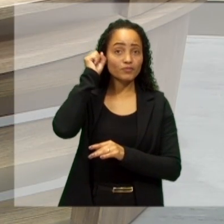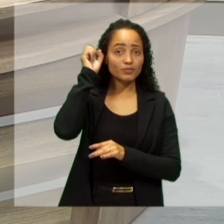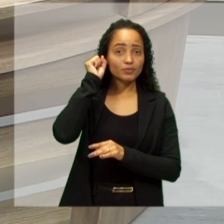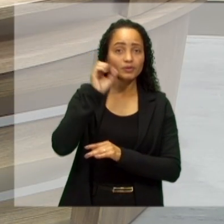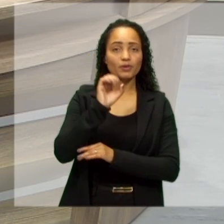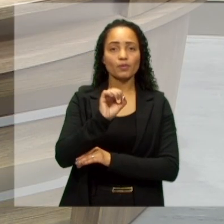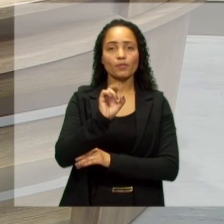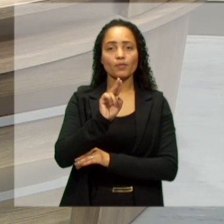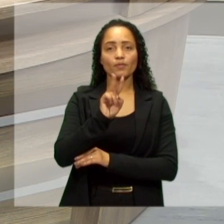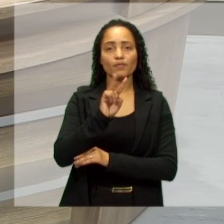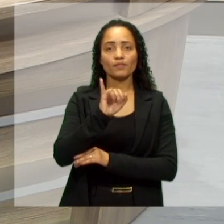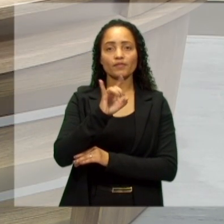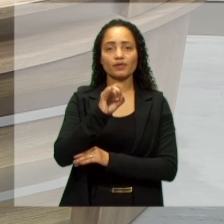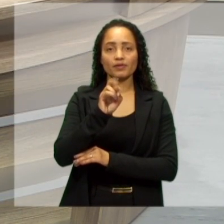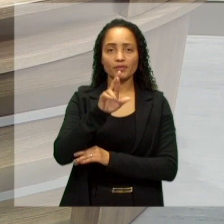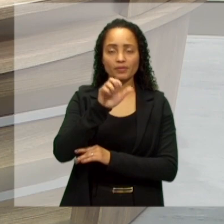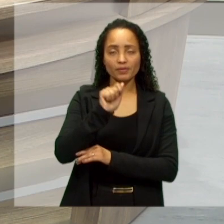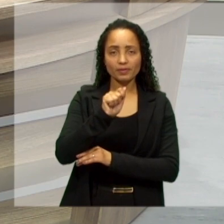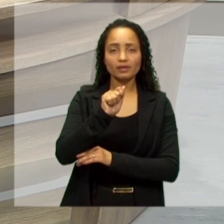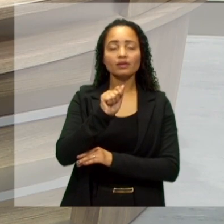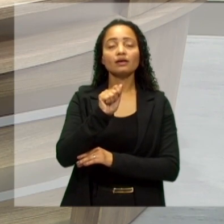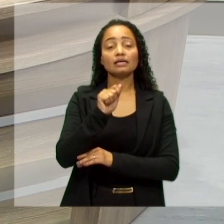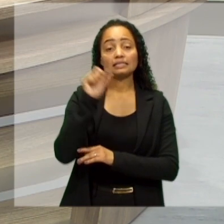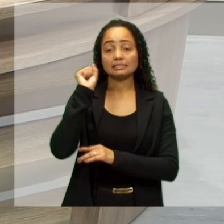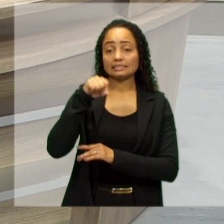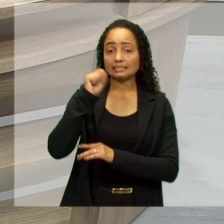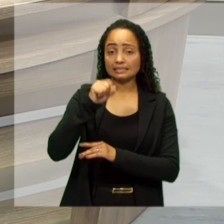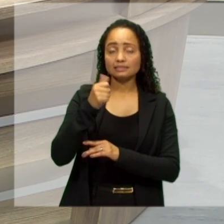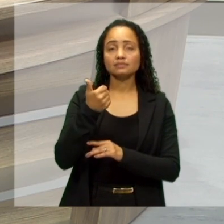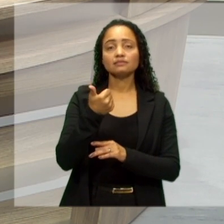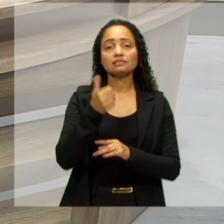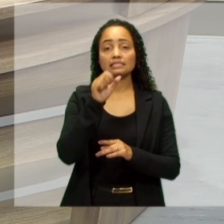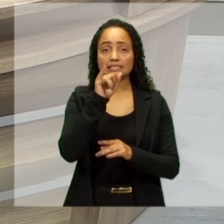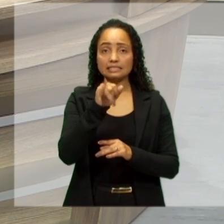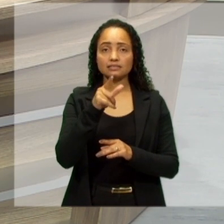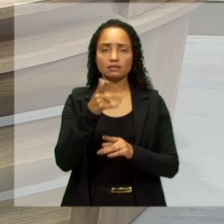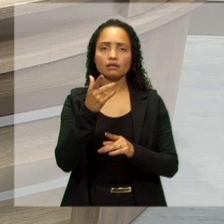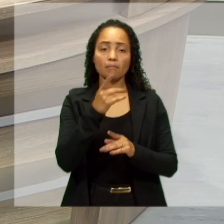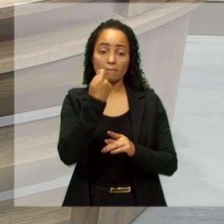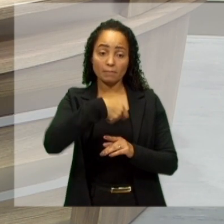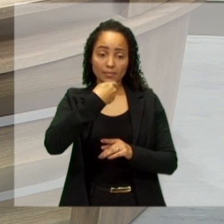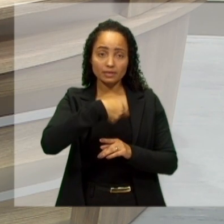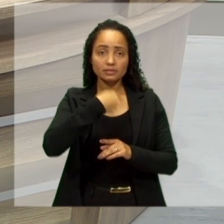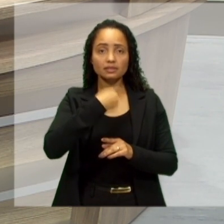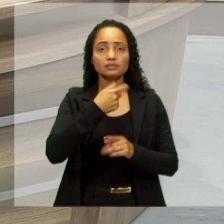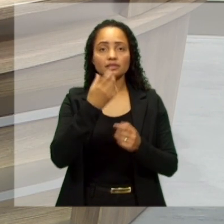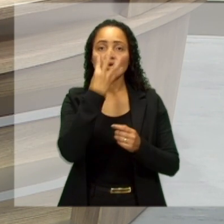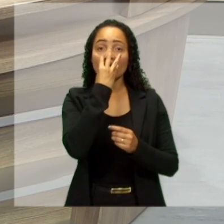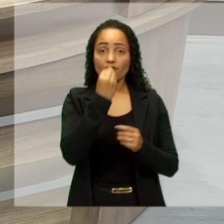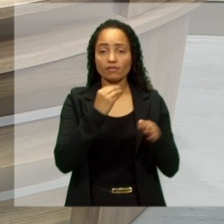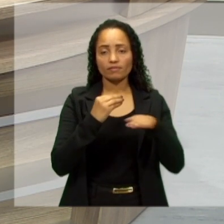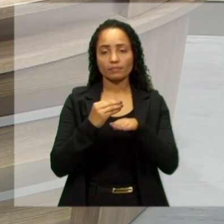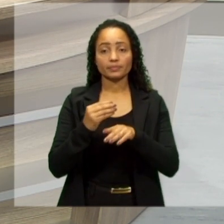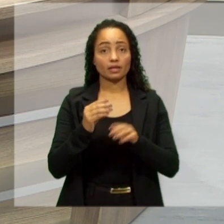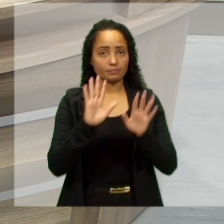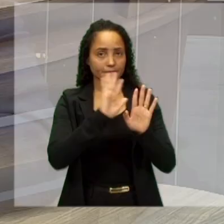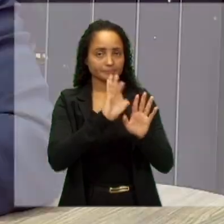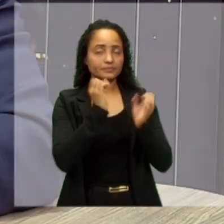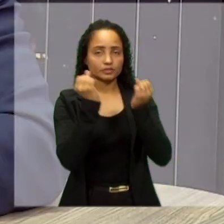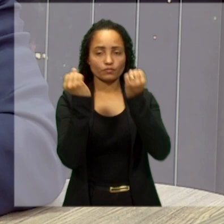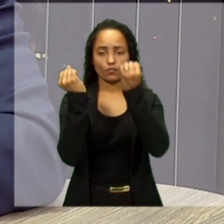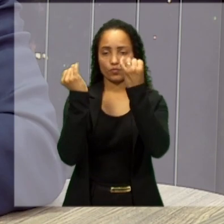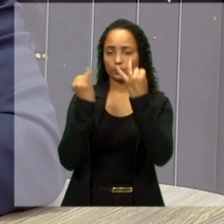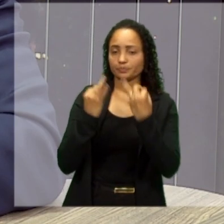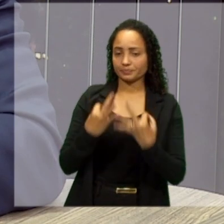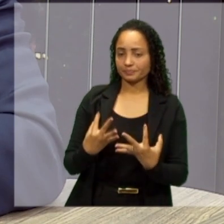repente, se houver for detectado que há necessidade de ir à van para resolver o problema... Explicando, sim, a ouvidoria é um